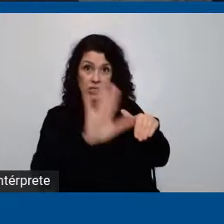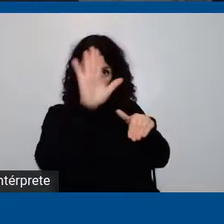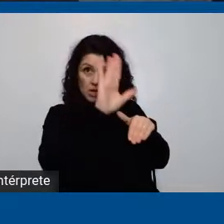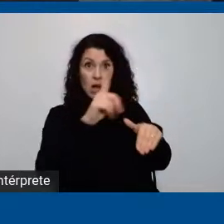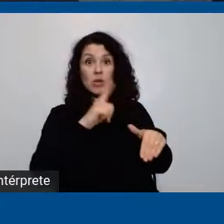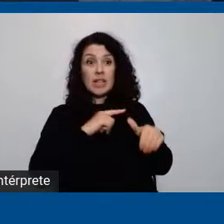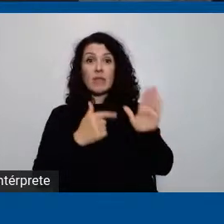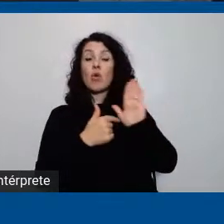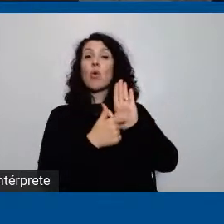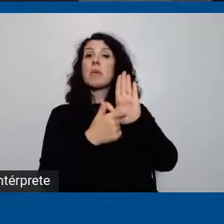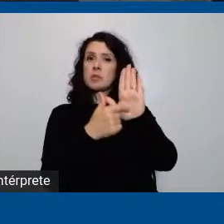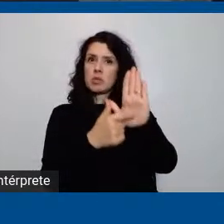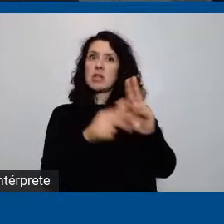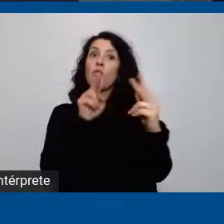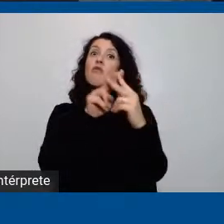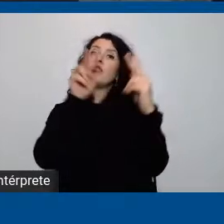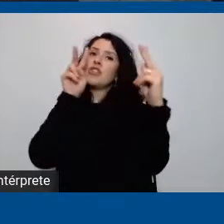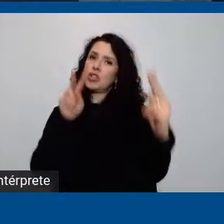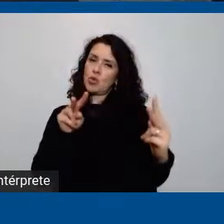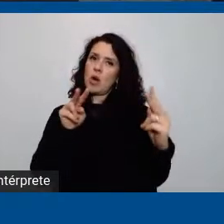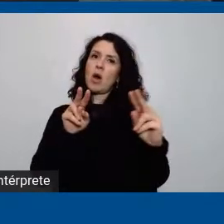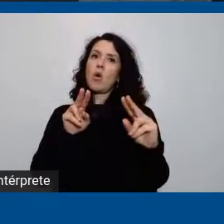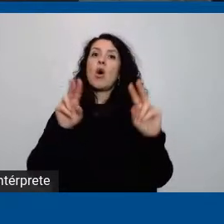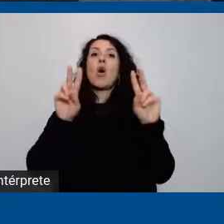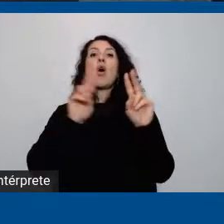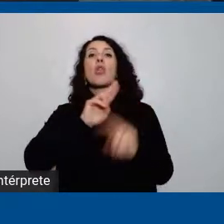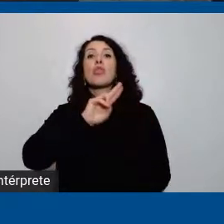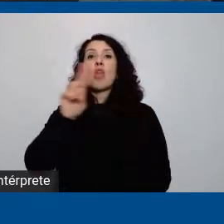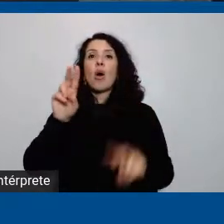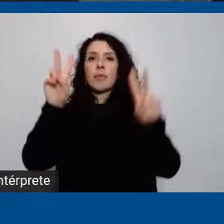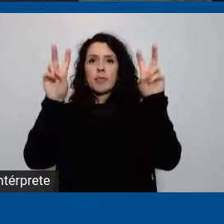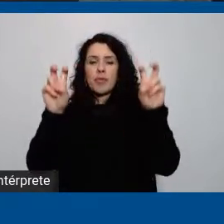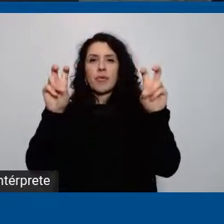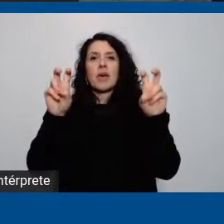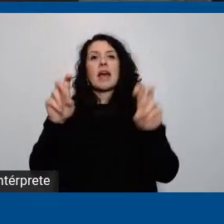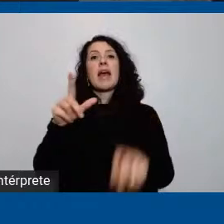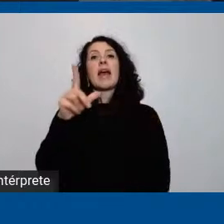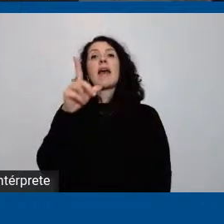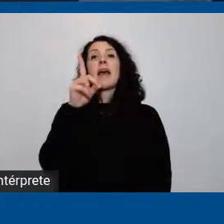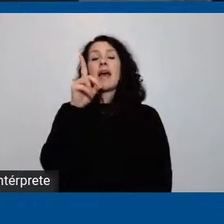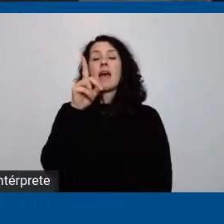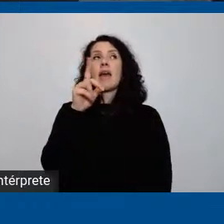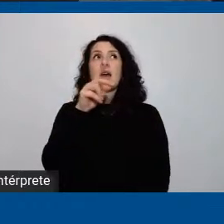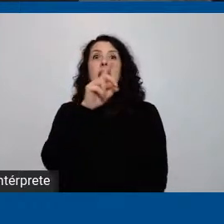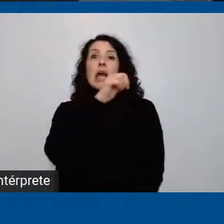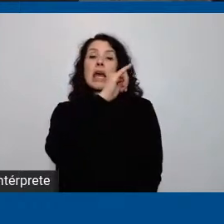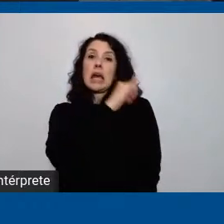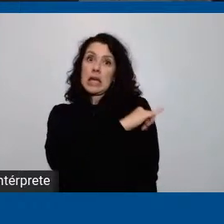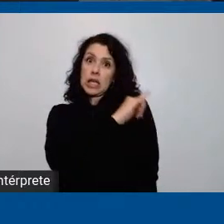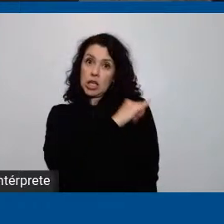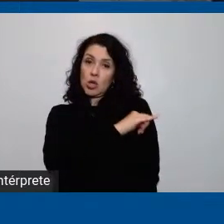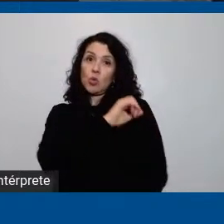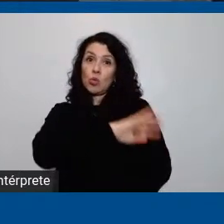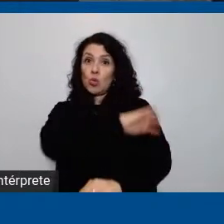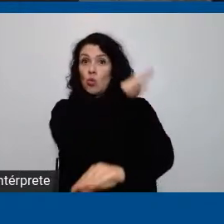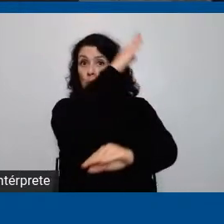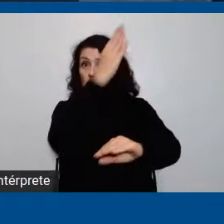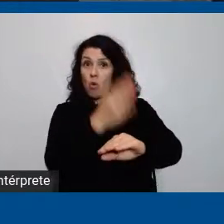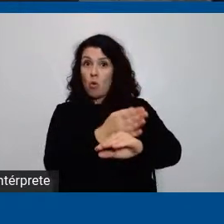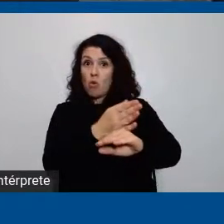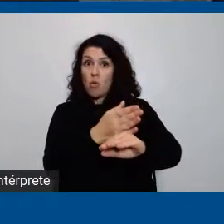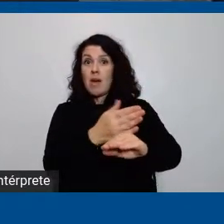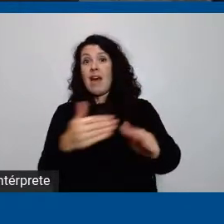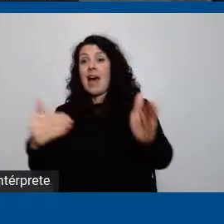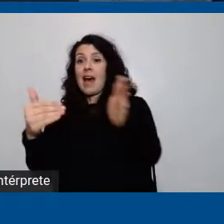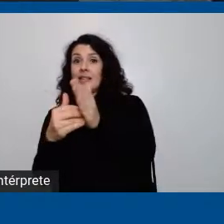exposição virtual, chama-se Rio do Morro ao Mar. A curadoria foi de uma historiadora, nossa colega, Renata William,